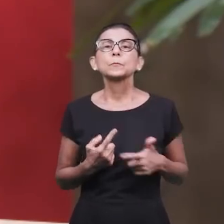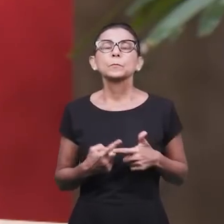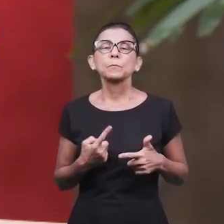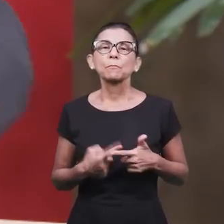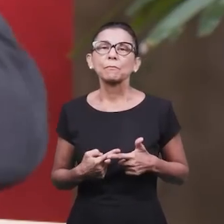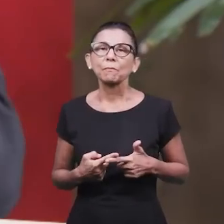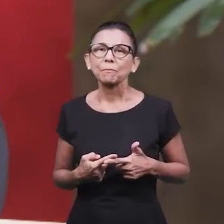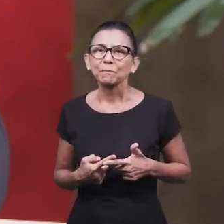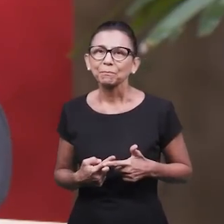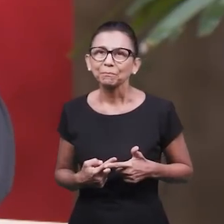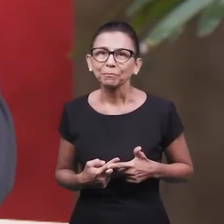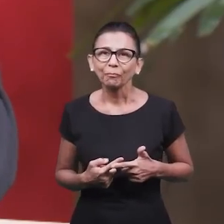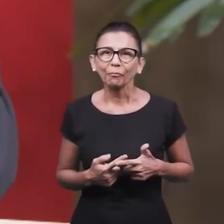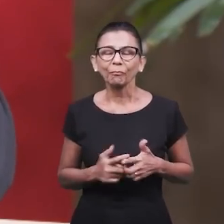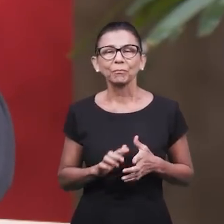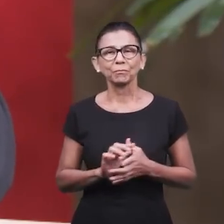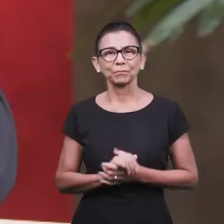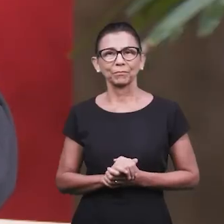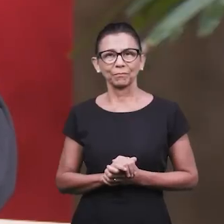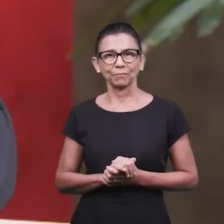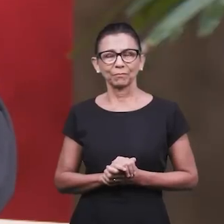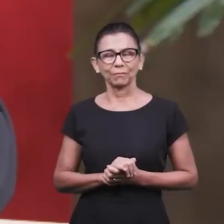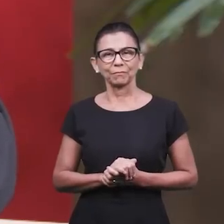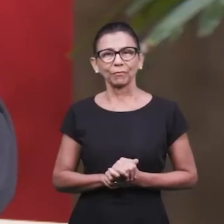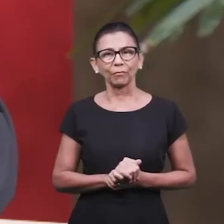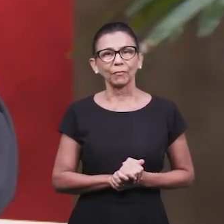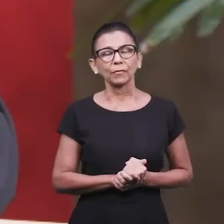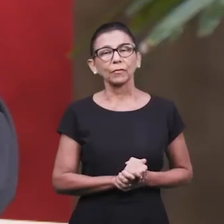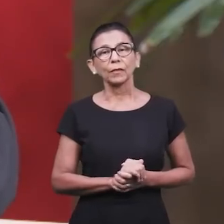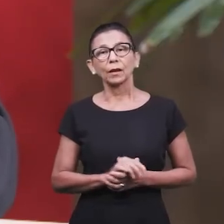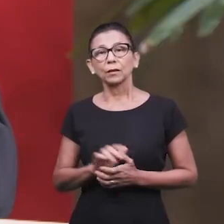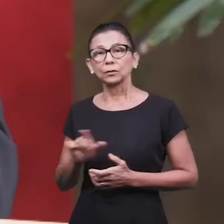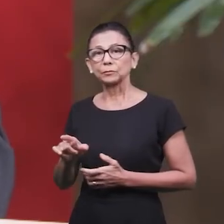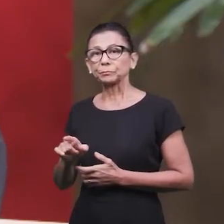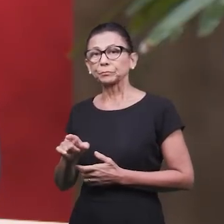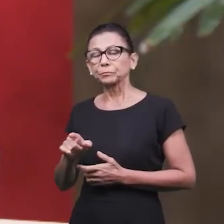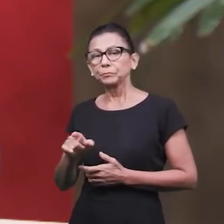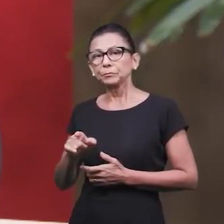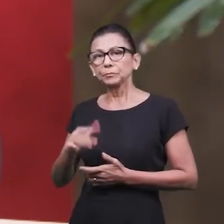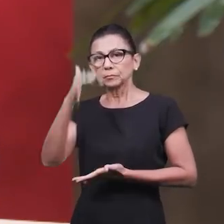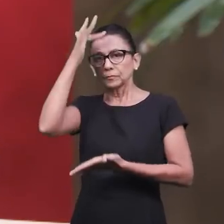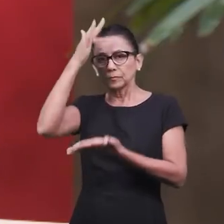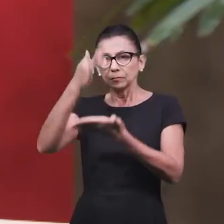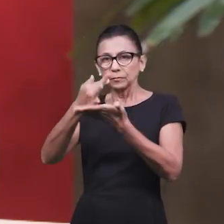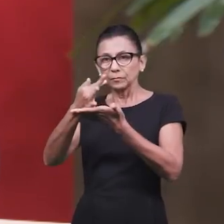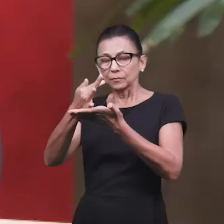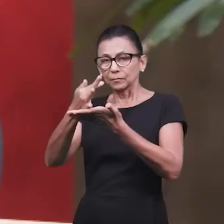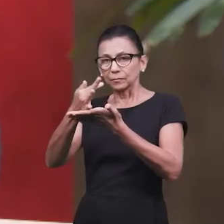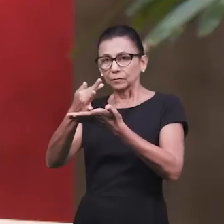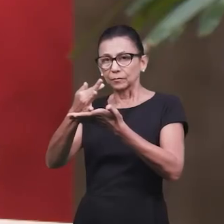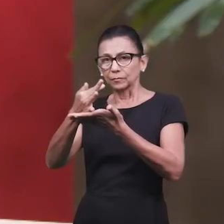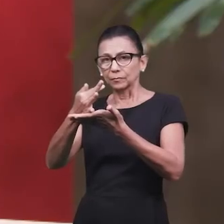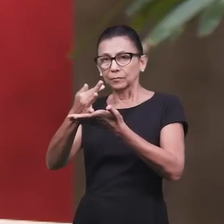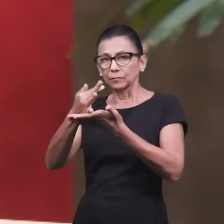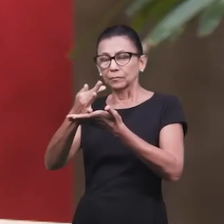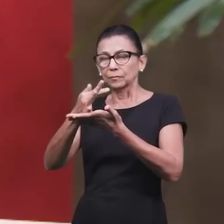essa fé aqui é uma operação do Espírito Santo. E quando o homem se